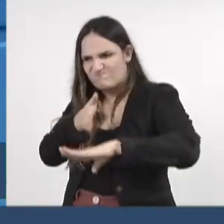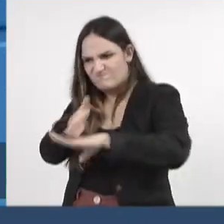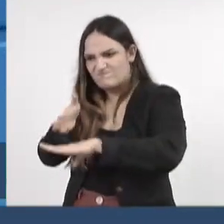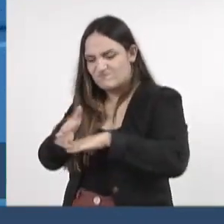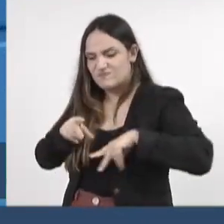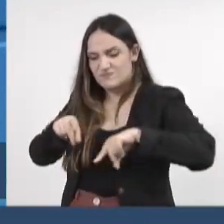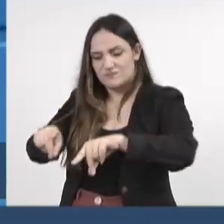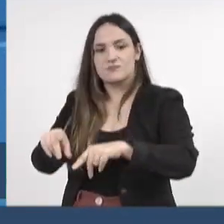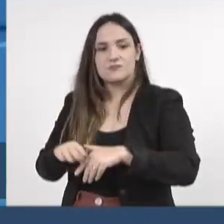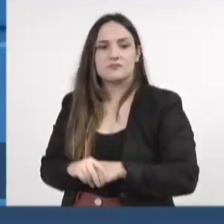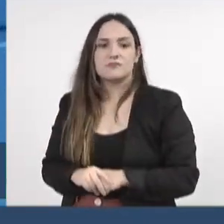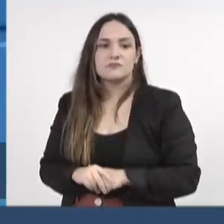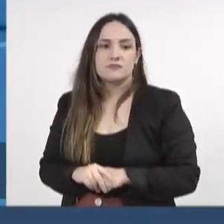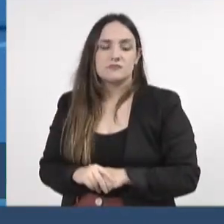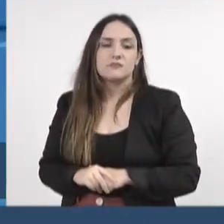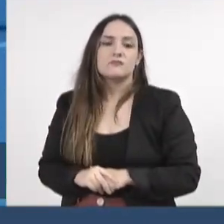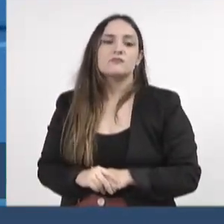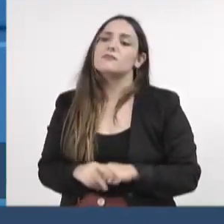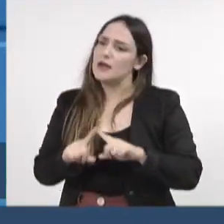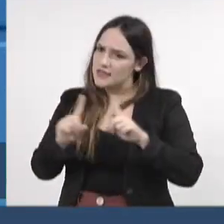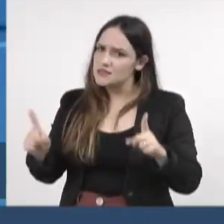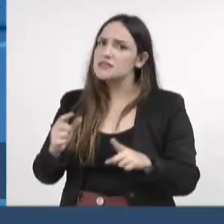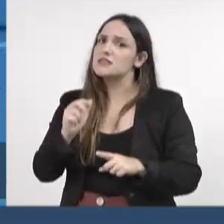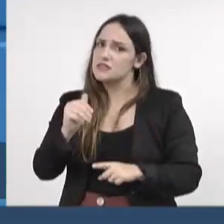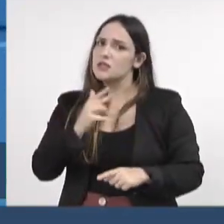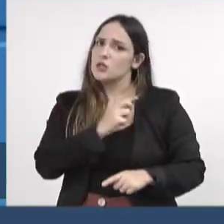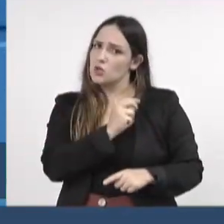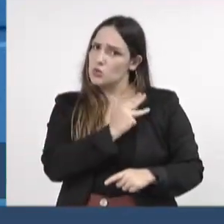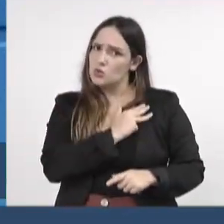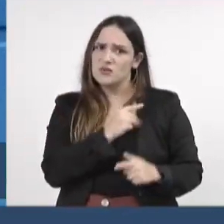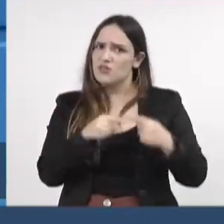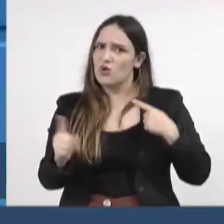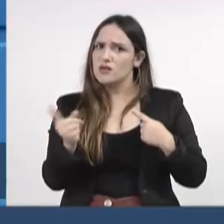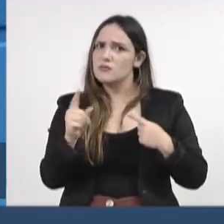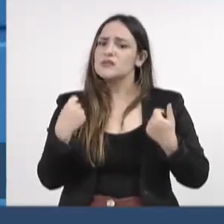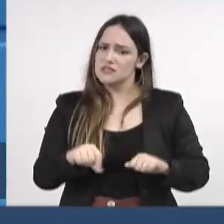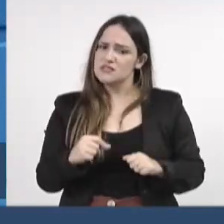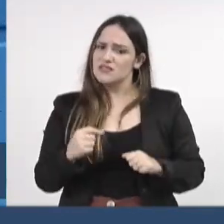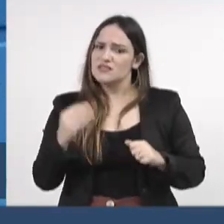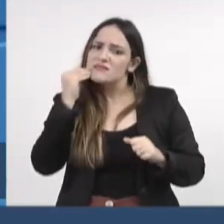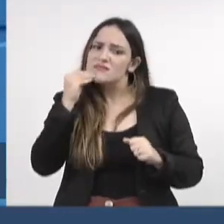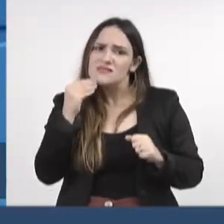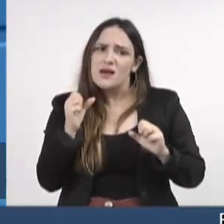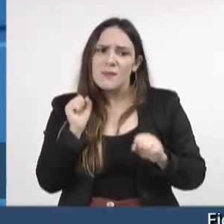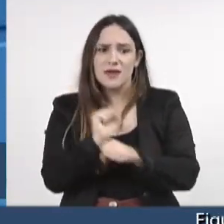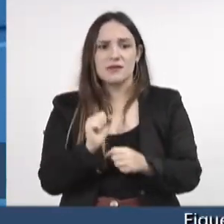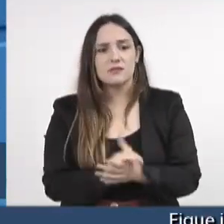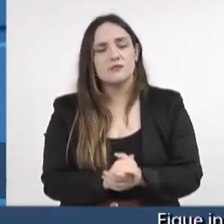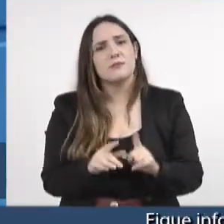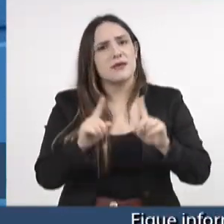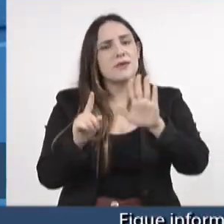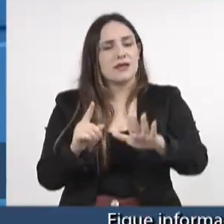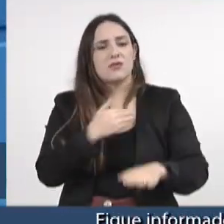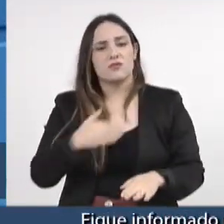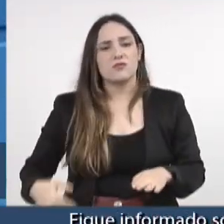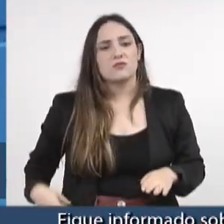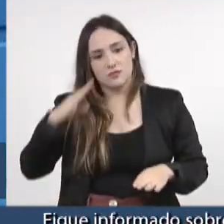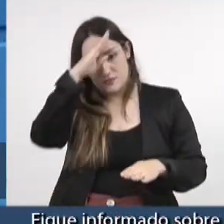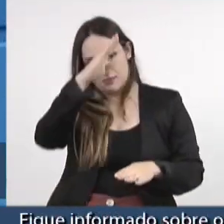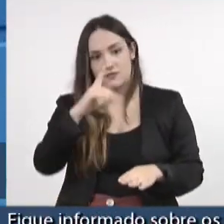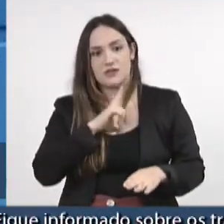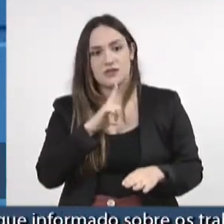hoje, elas se sentem amparadas pelo governo do PT, para começar nesse sentido. E eu fico muito triste que a